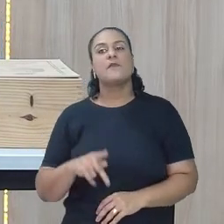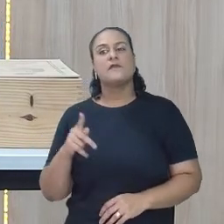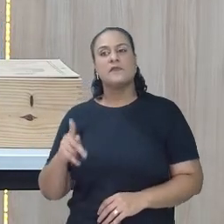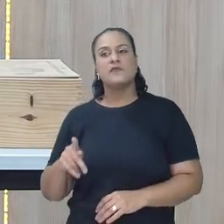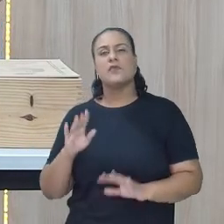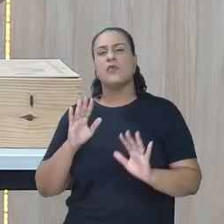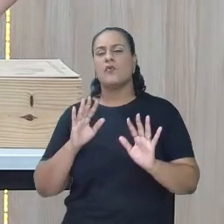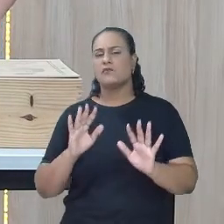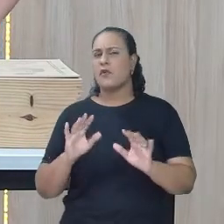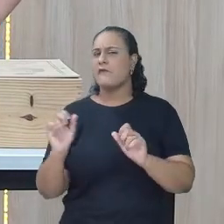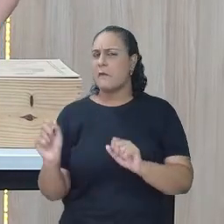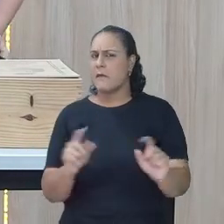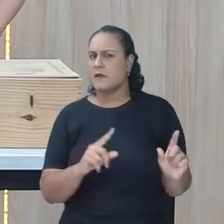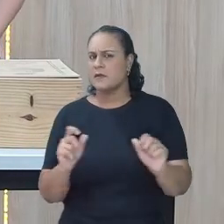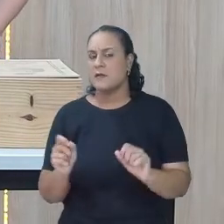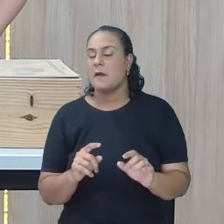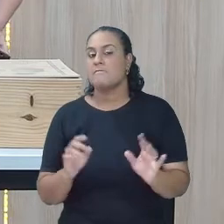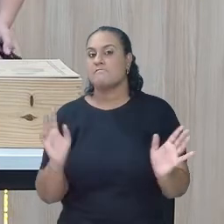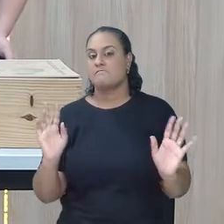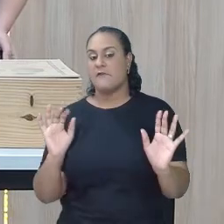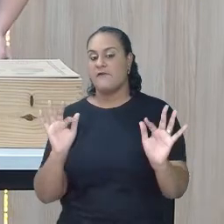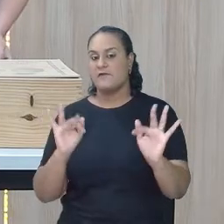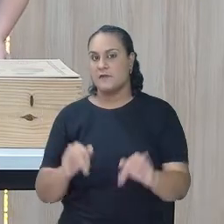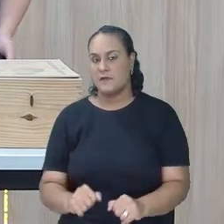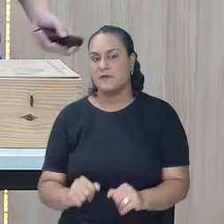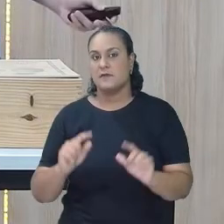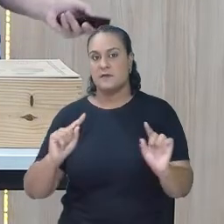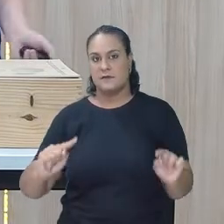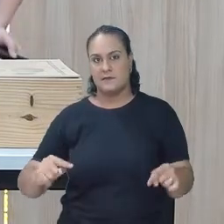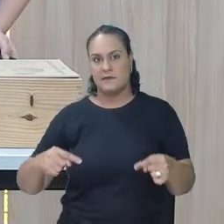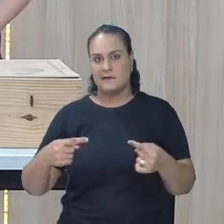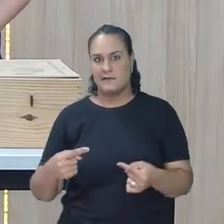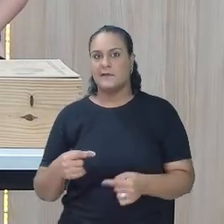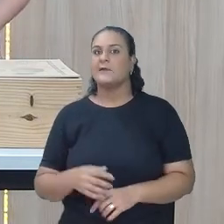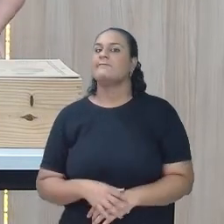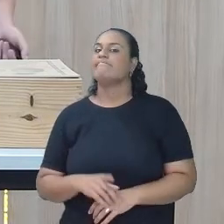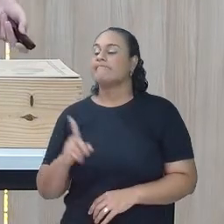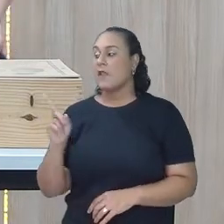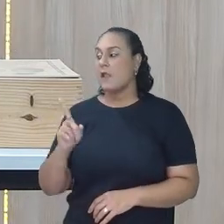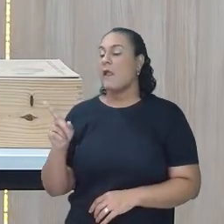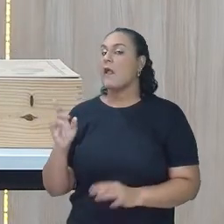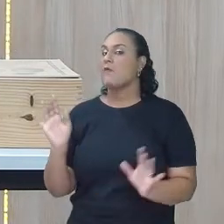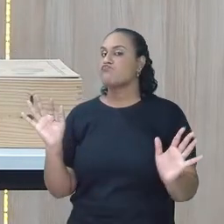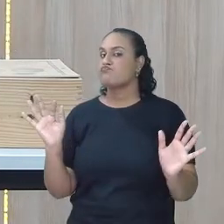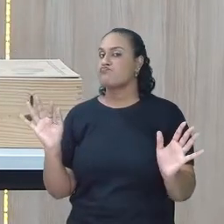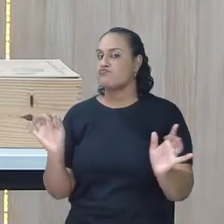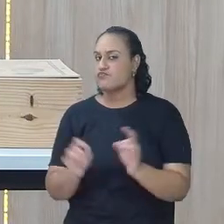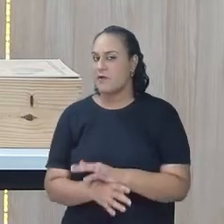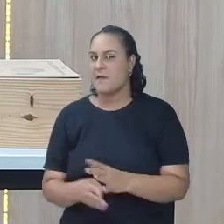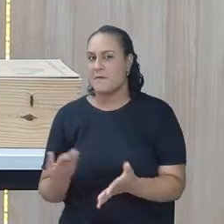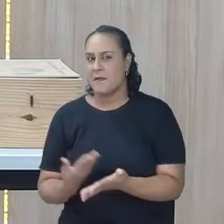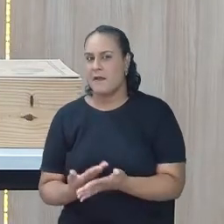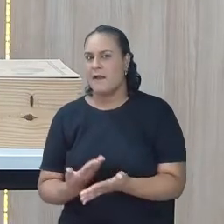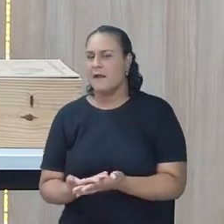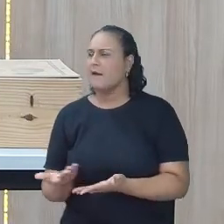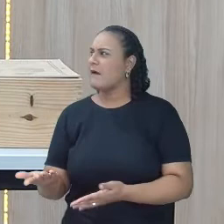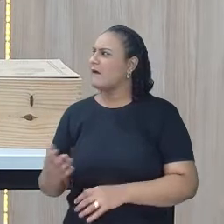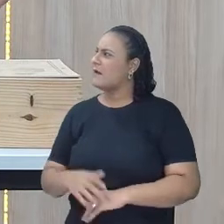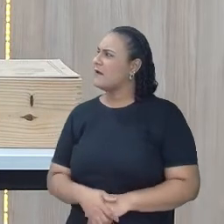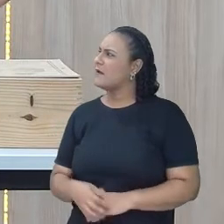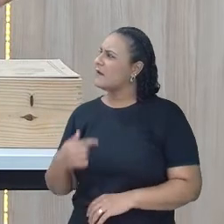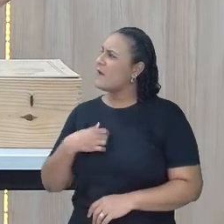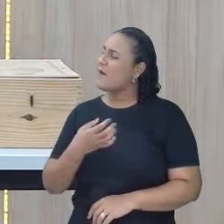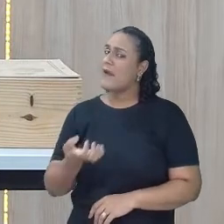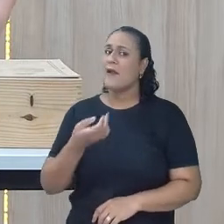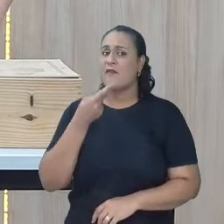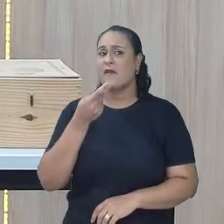essa parte, para a gente finalizar o desafio, senão não vai dar tempo. Aí ele termina a aula com um comentário, já ficou chateado ali, ó. Deixa eu falar. Ih,